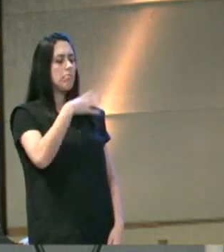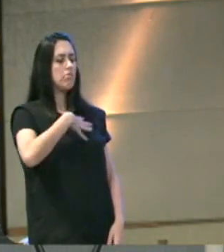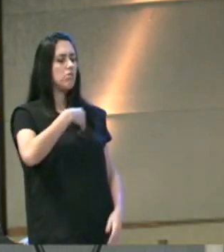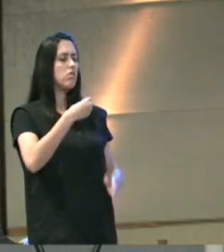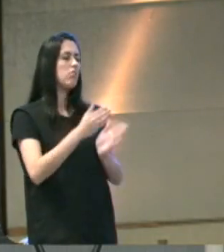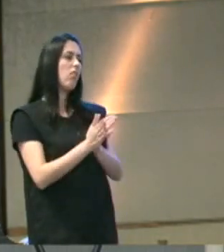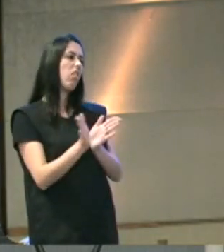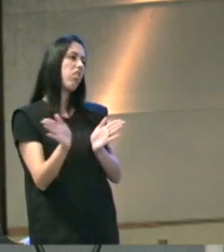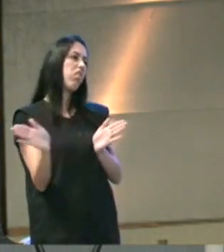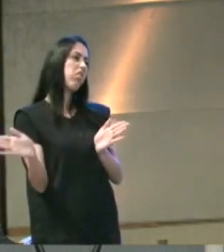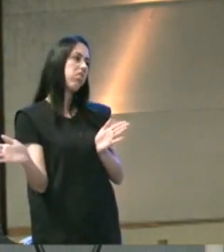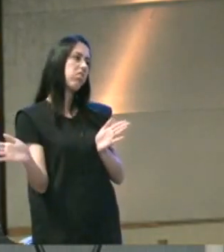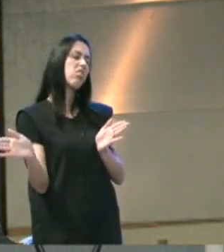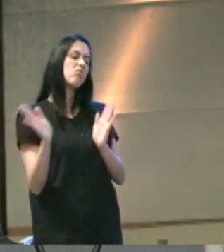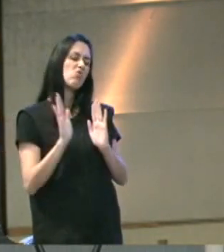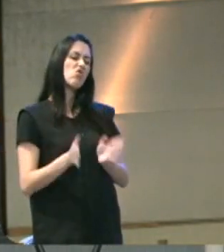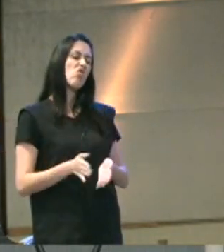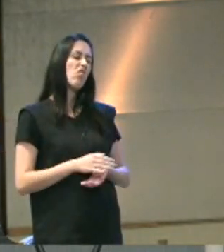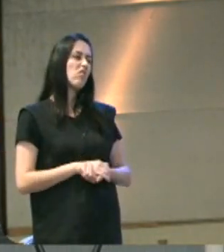do Senhor.